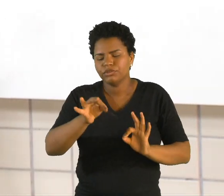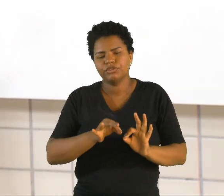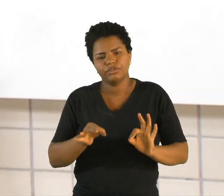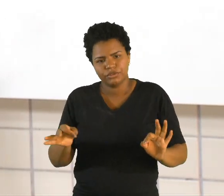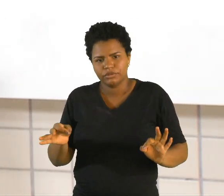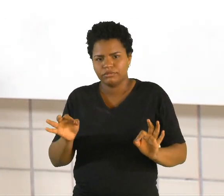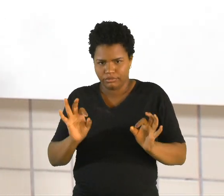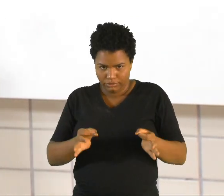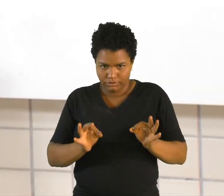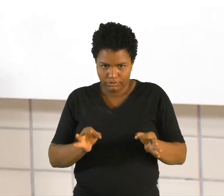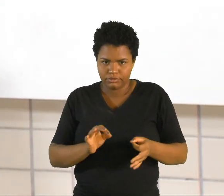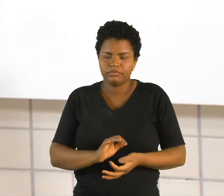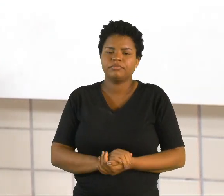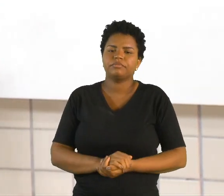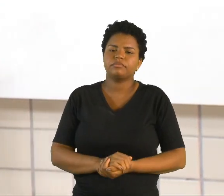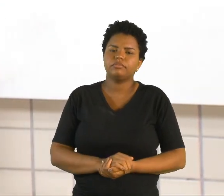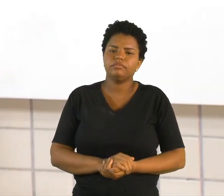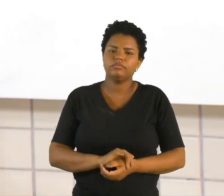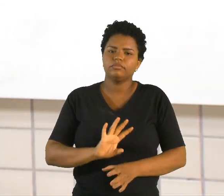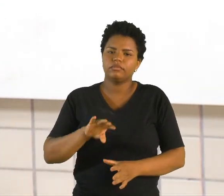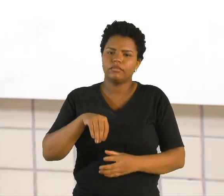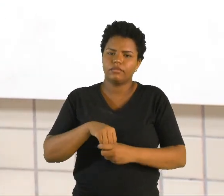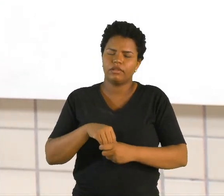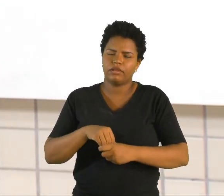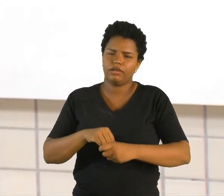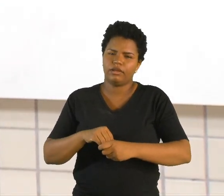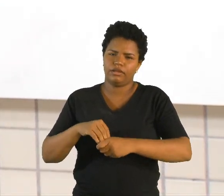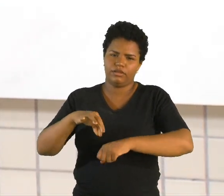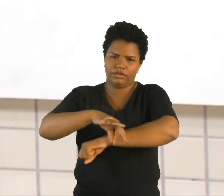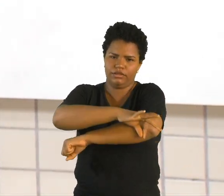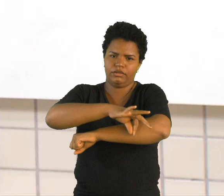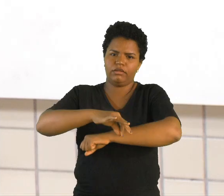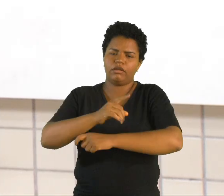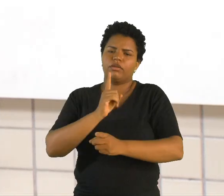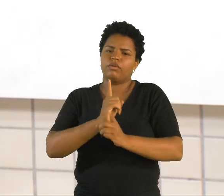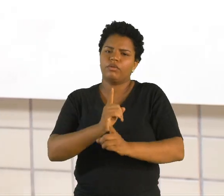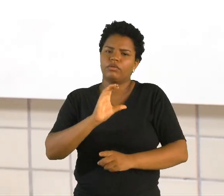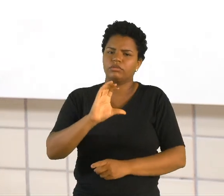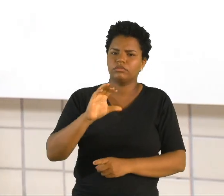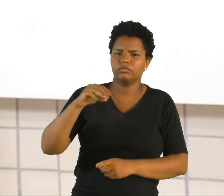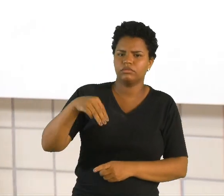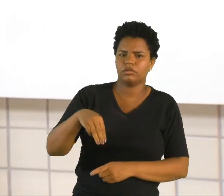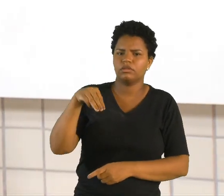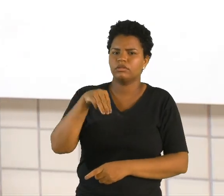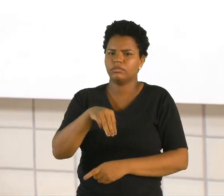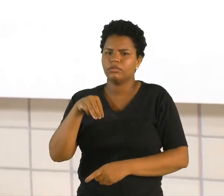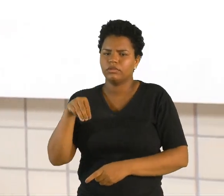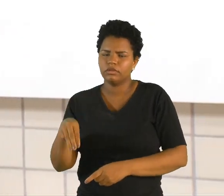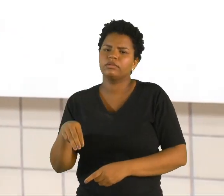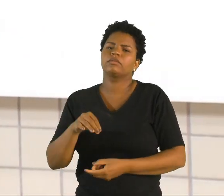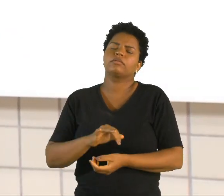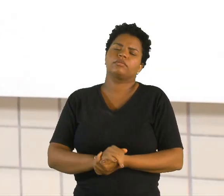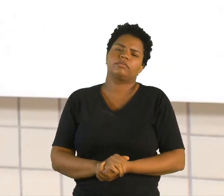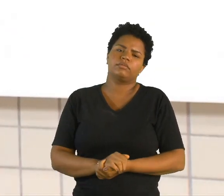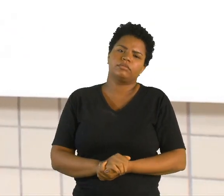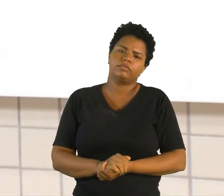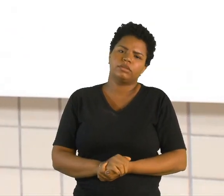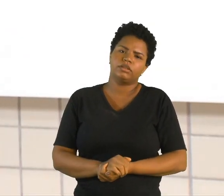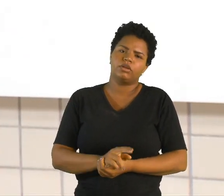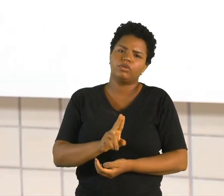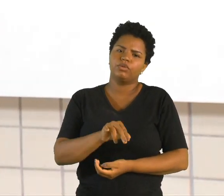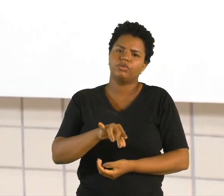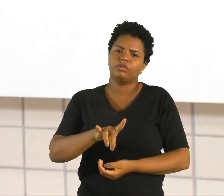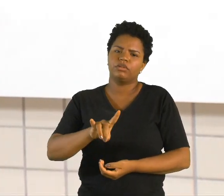Não serve? Pois é, dentro dela eu encontro o quê? Eu encontro centímetros, eu encontro milímetros. Qual é a unidade de